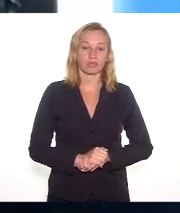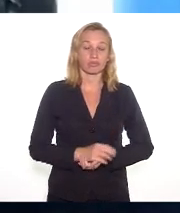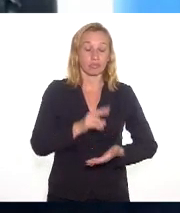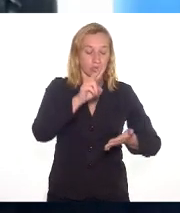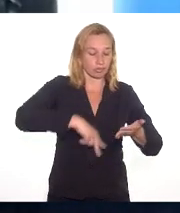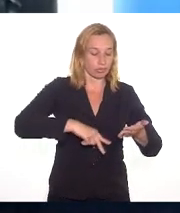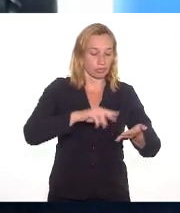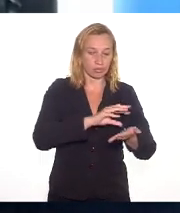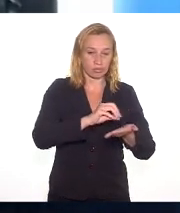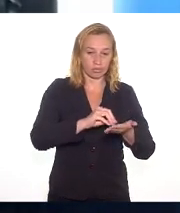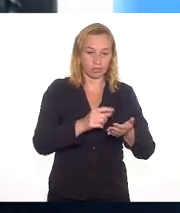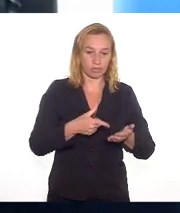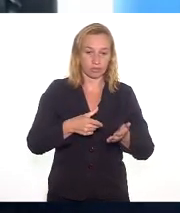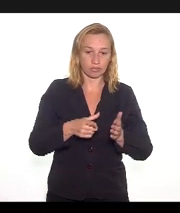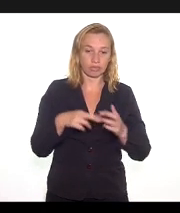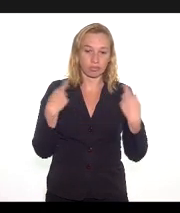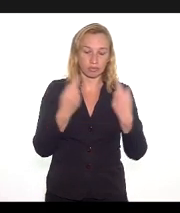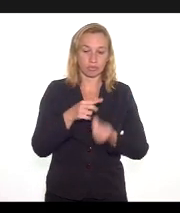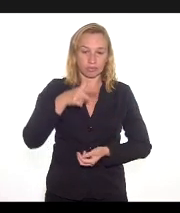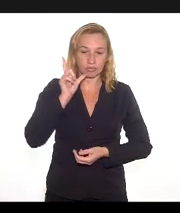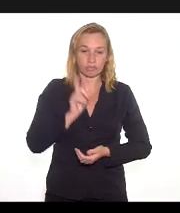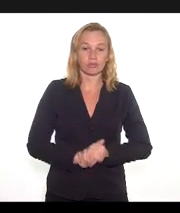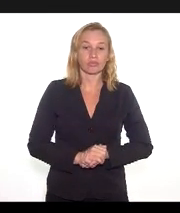leitura da sessão anterior.